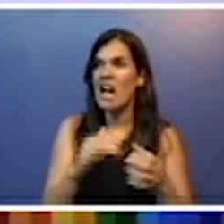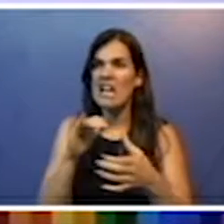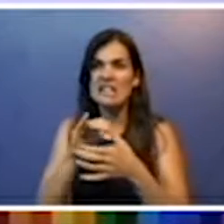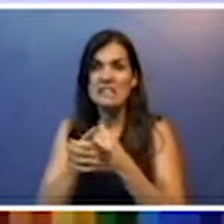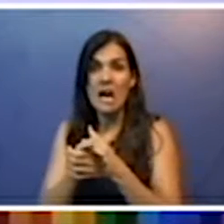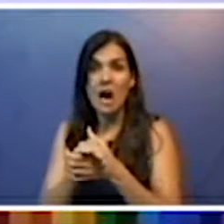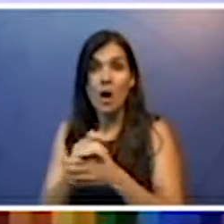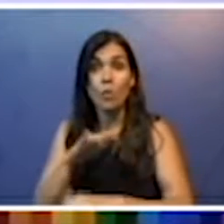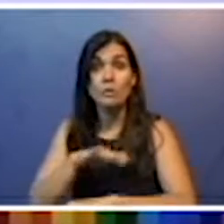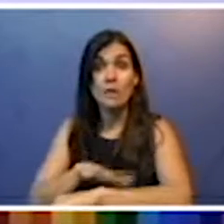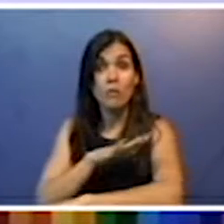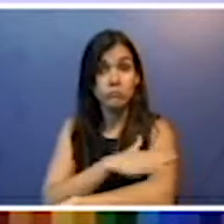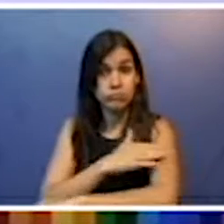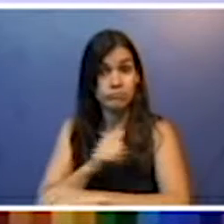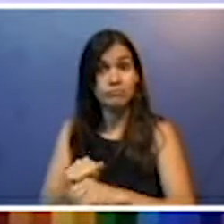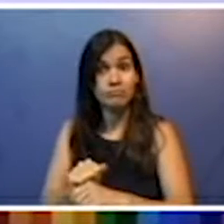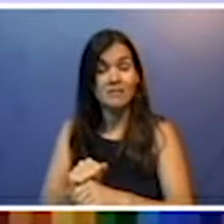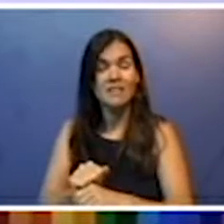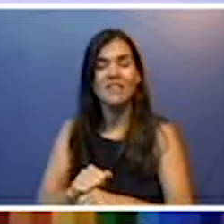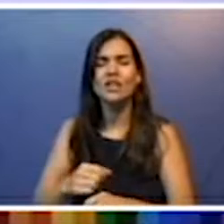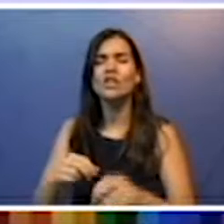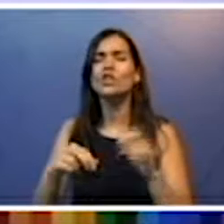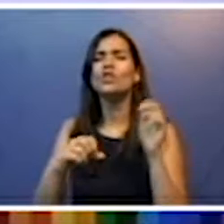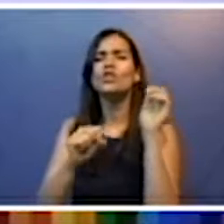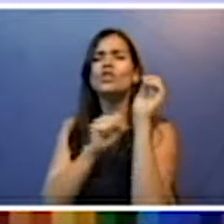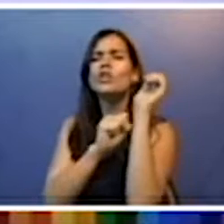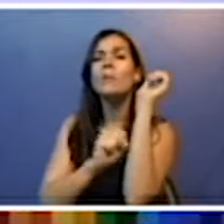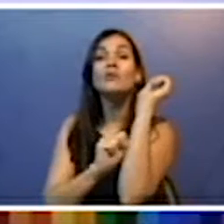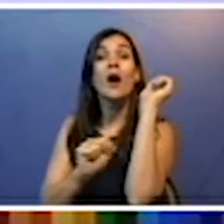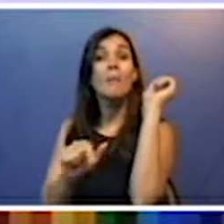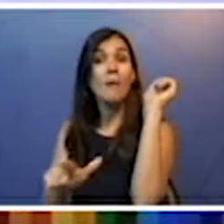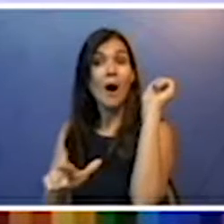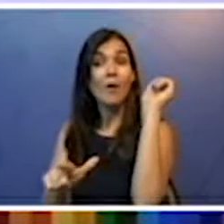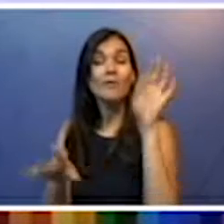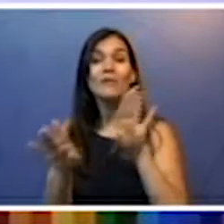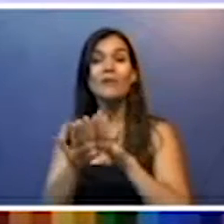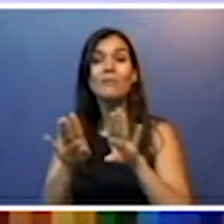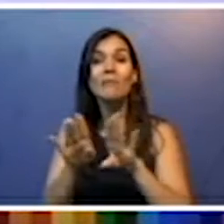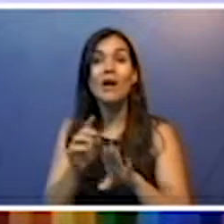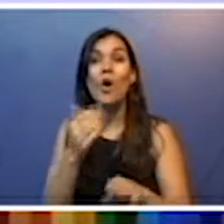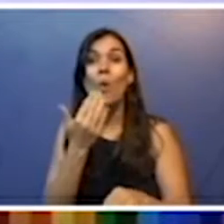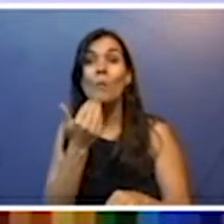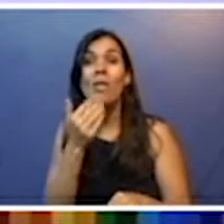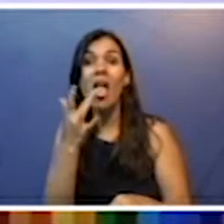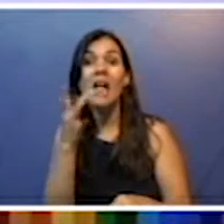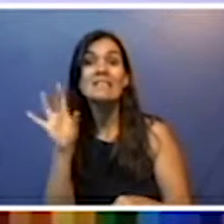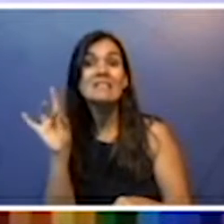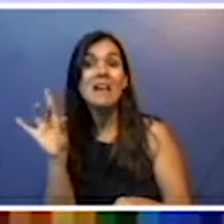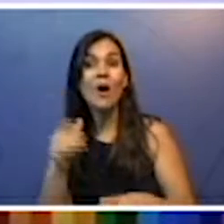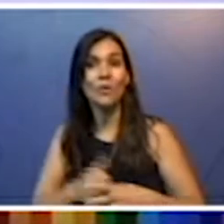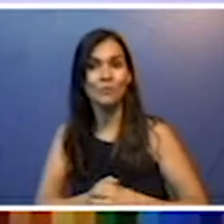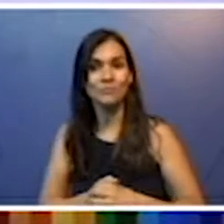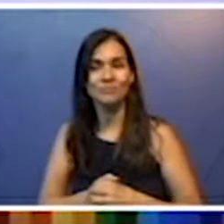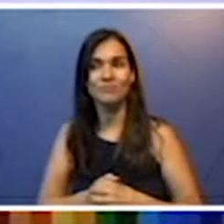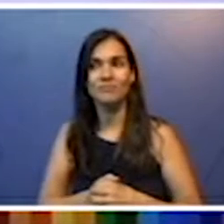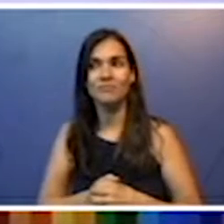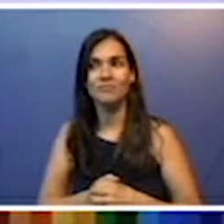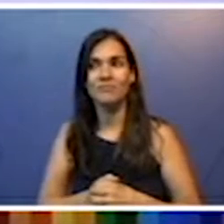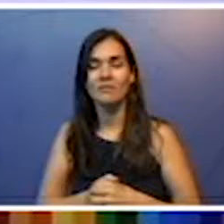rã. Em Jaboticabal é proibido comida com sal, tá? Então aqui vai